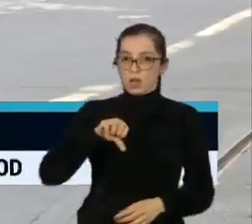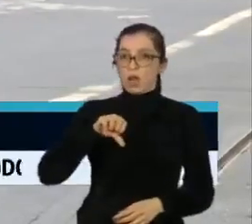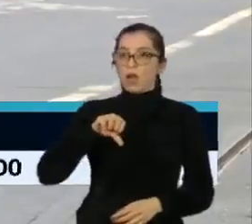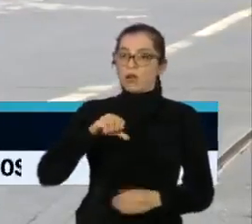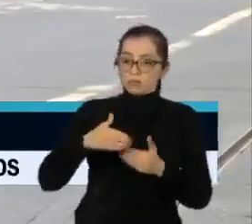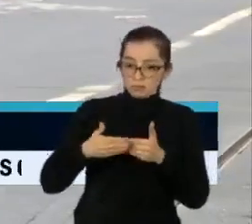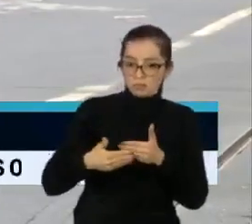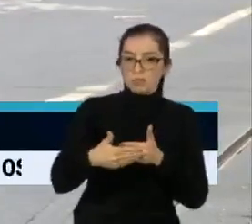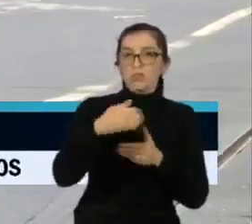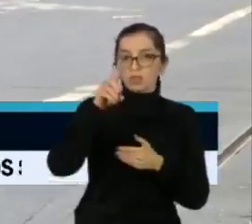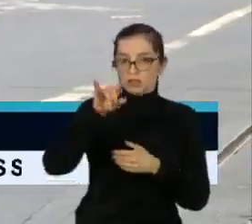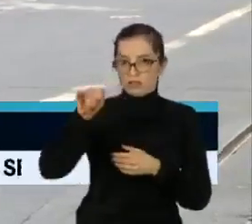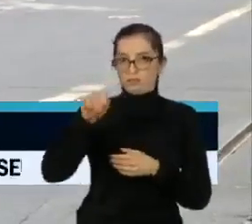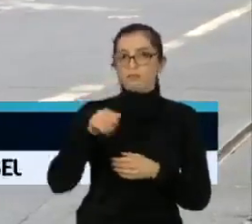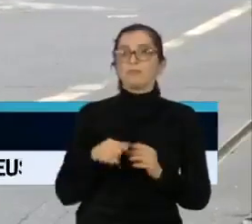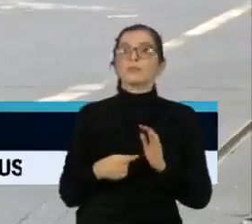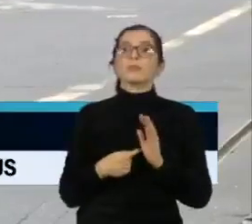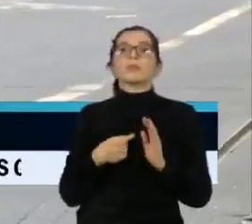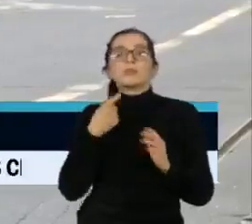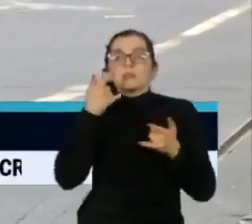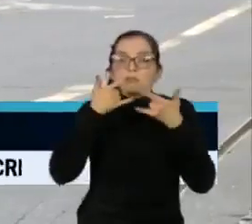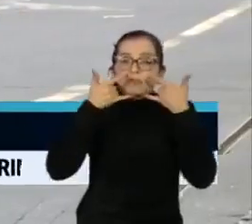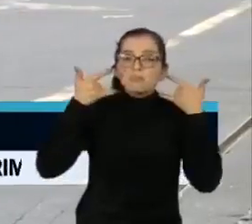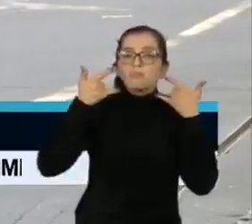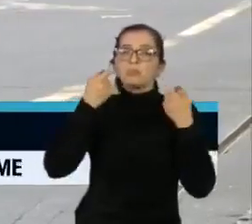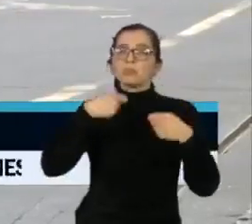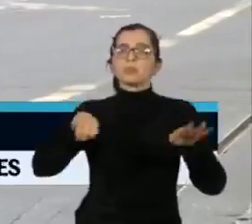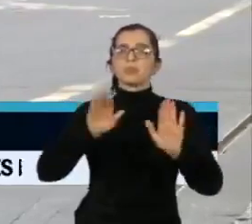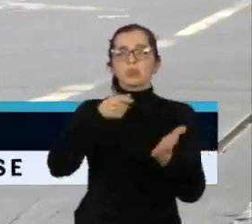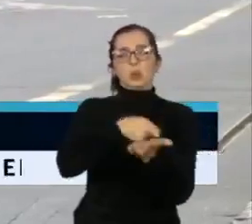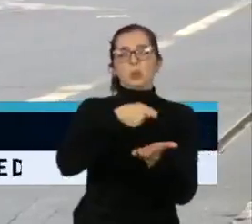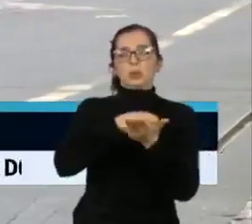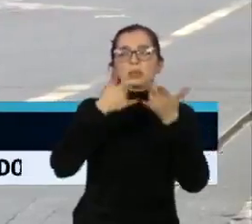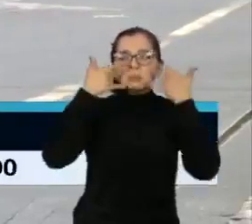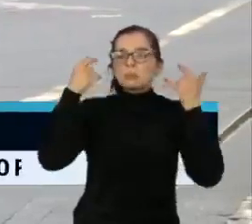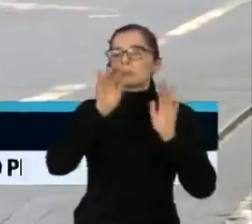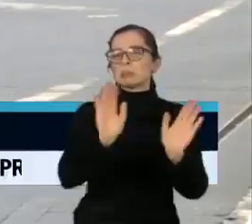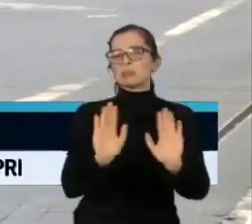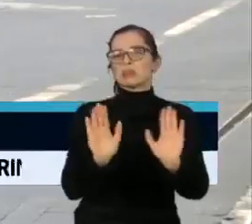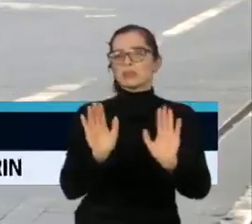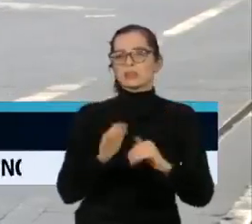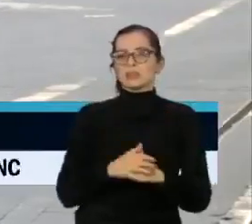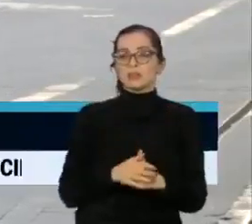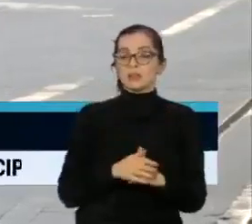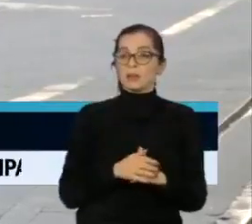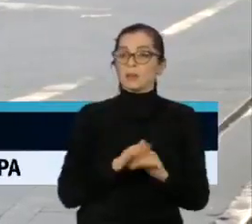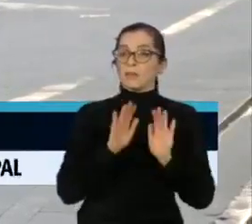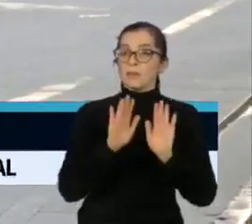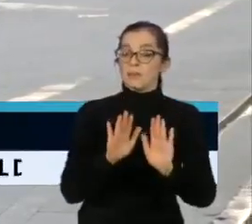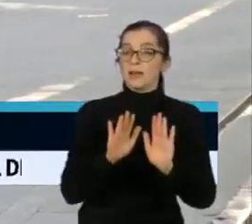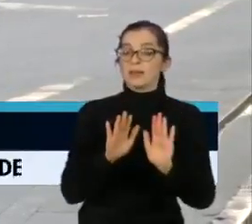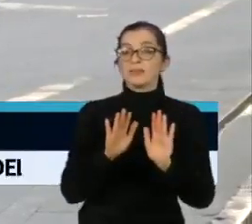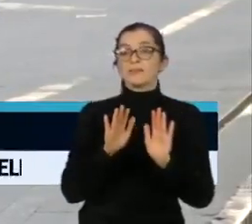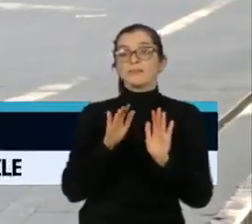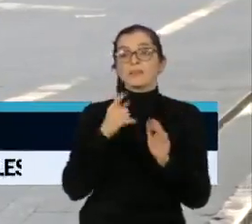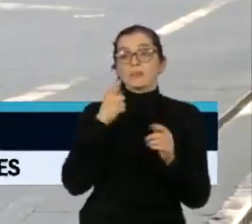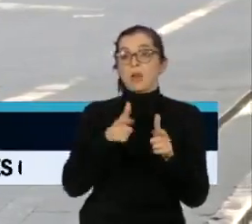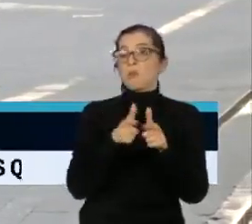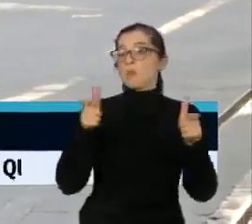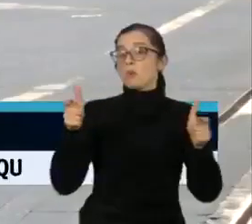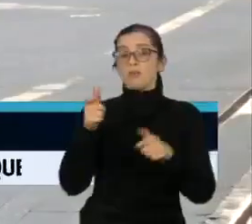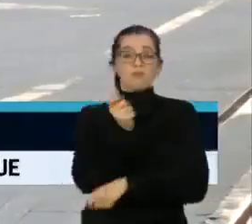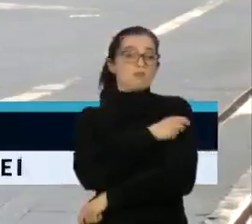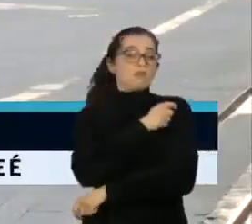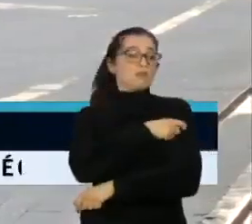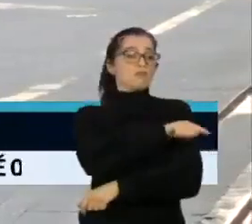ainda deverá ser recomendado mas não mais obrigatório em ambientes fechados e aqui com boa parte da